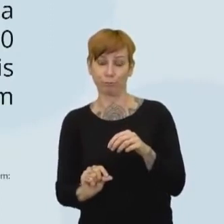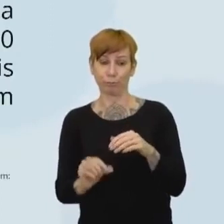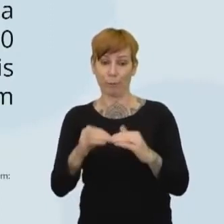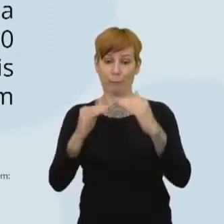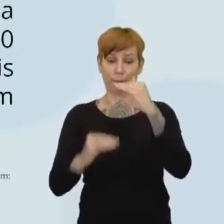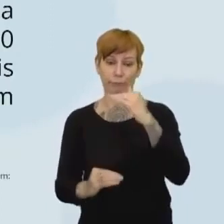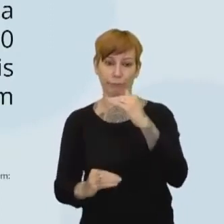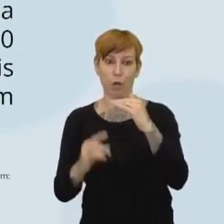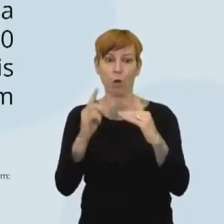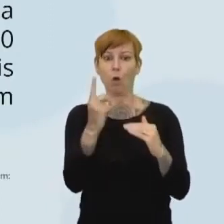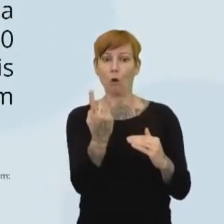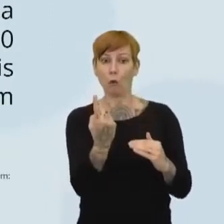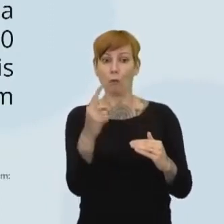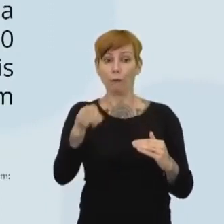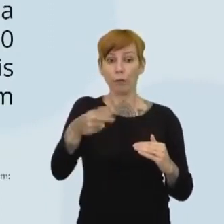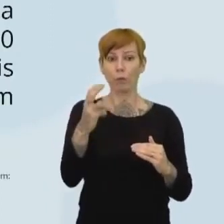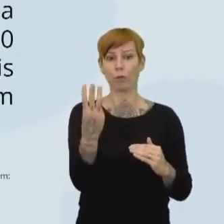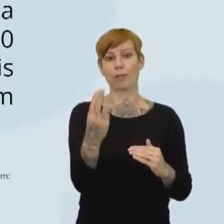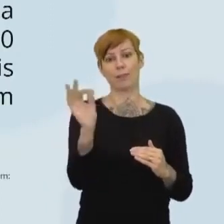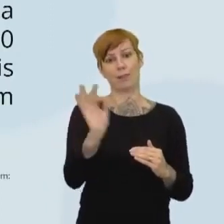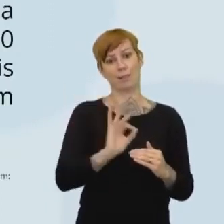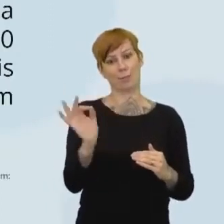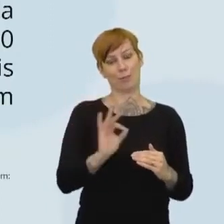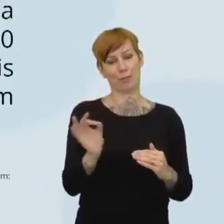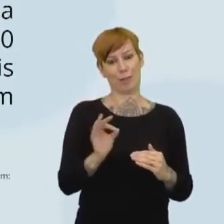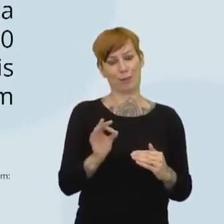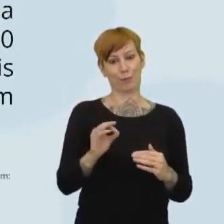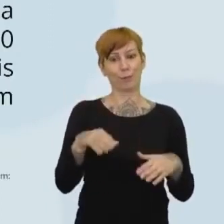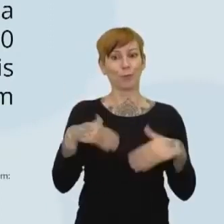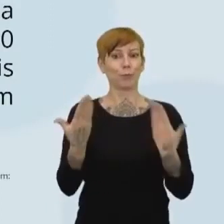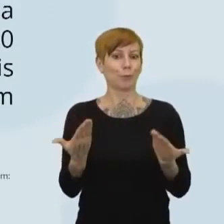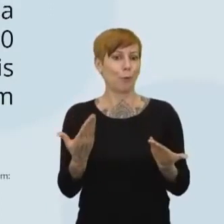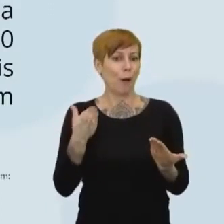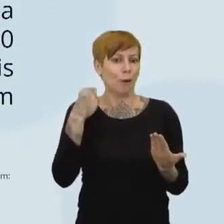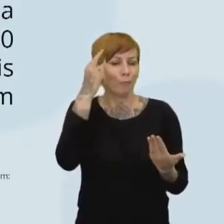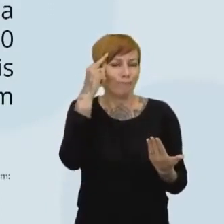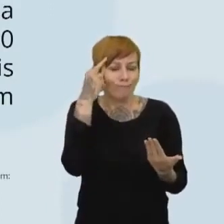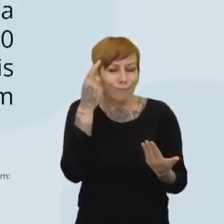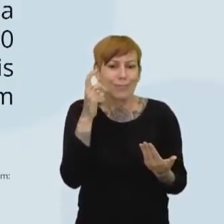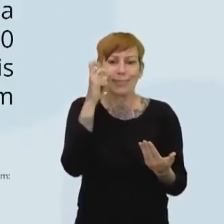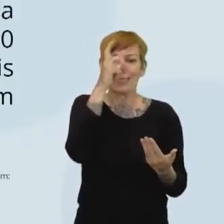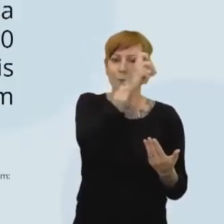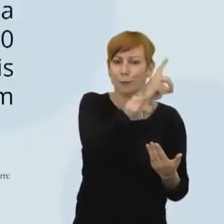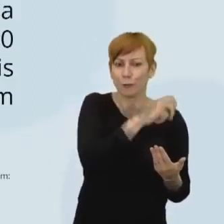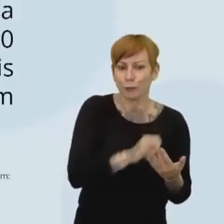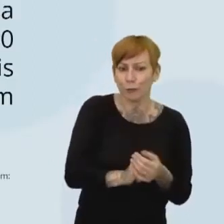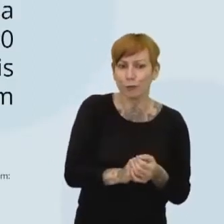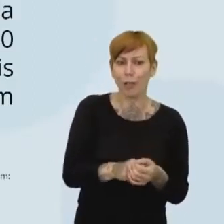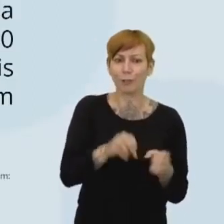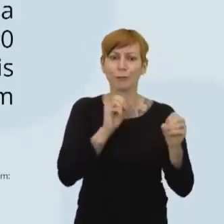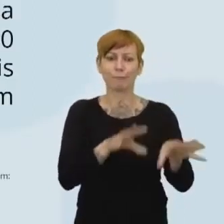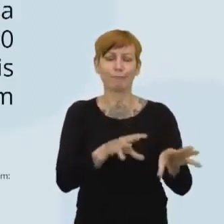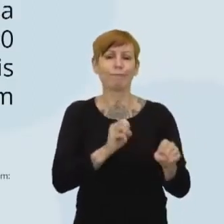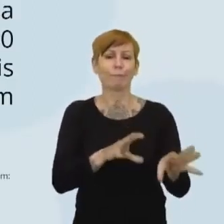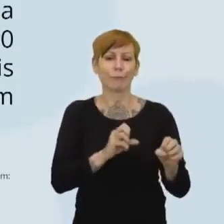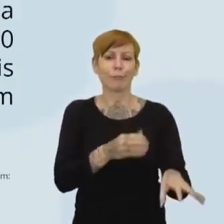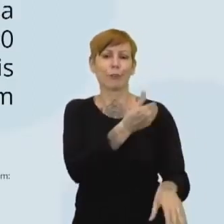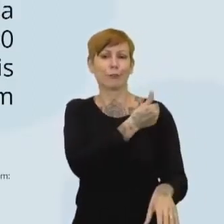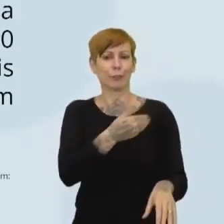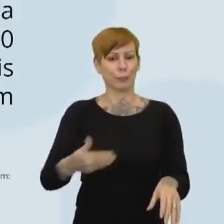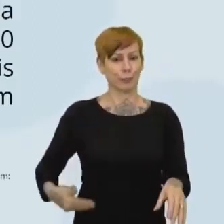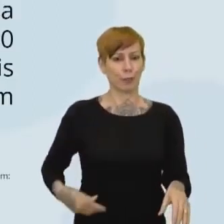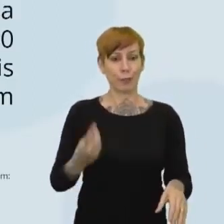para as fragilidades da educação oferecida pelo Estado, cerca de 150 professores e especialistas de